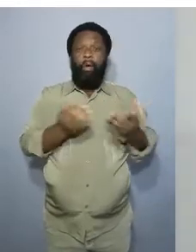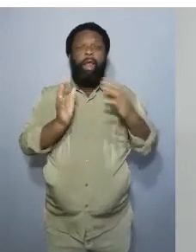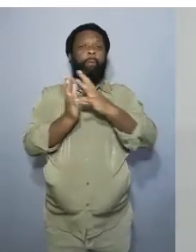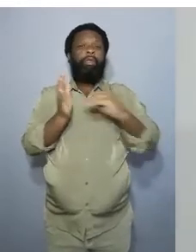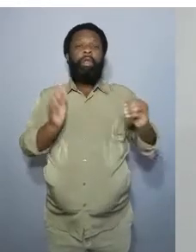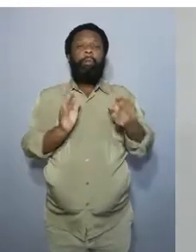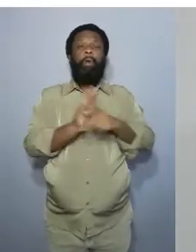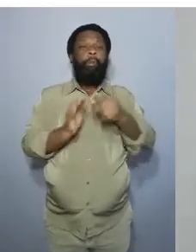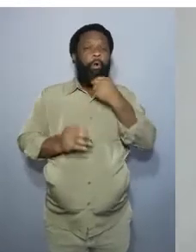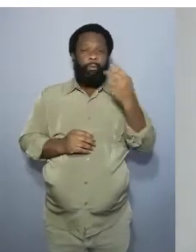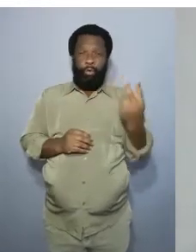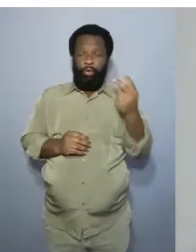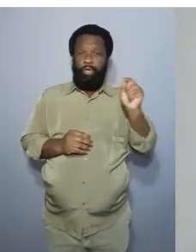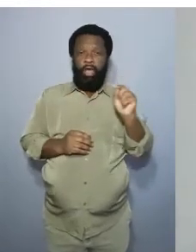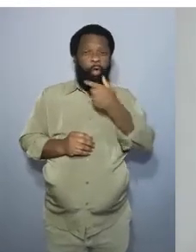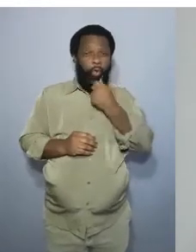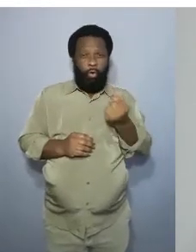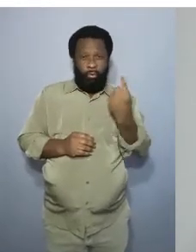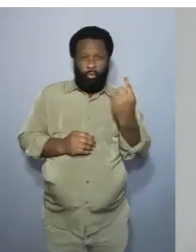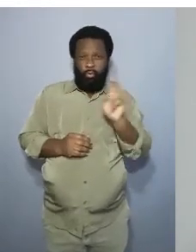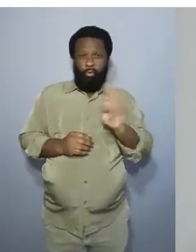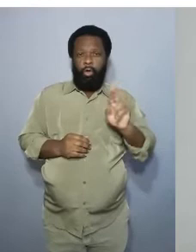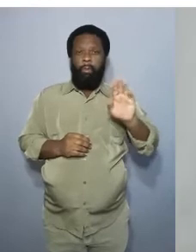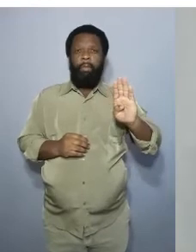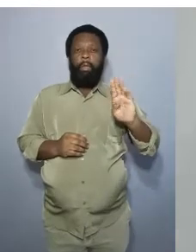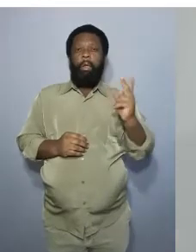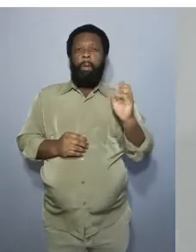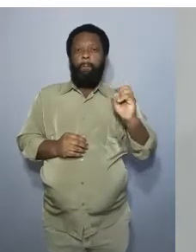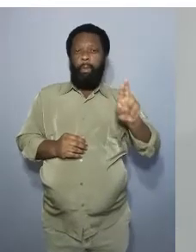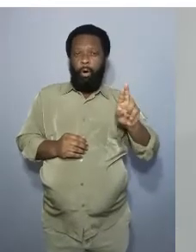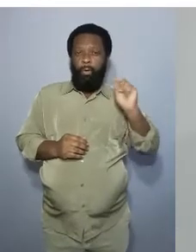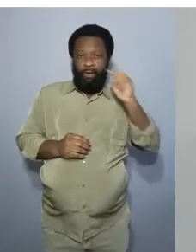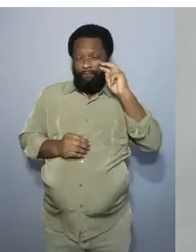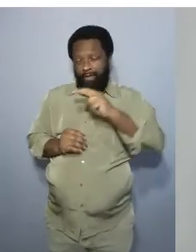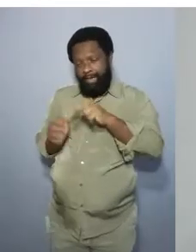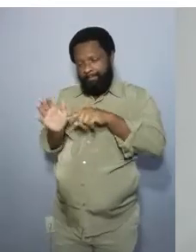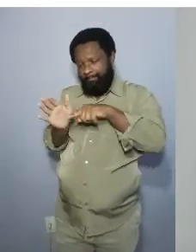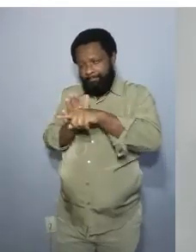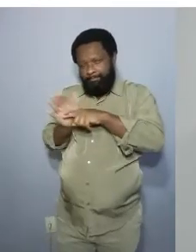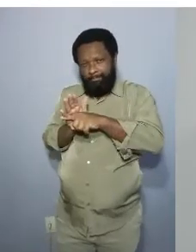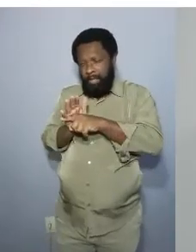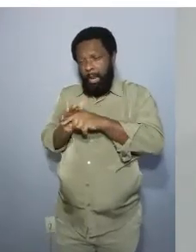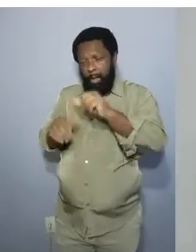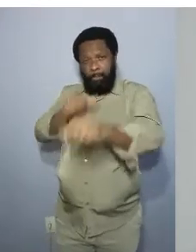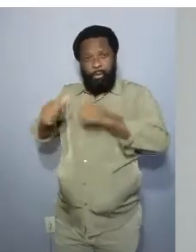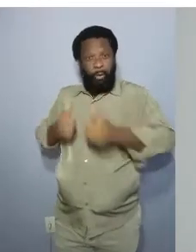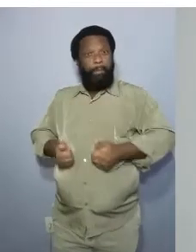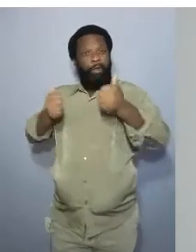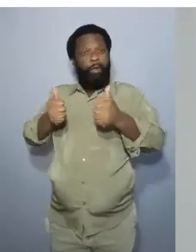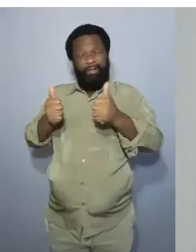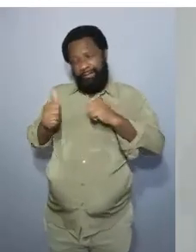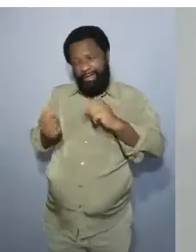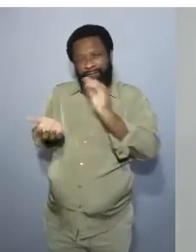conhecido como Rutherford-Bohr, foi um modelo em que Bohr aperfeiçoou o modelo de Rutherford e consertou alguns detalhes,